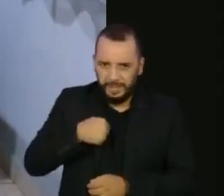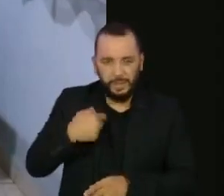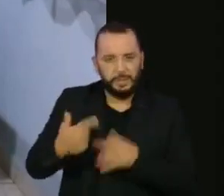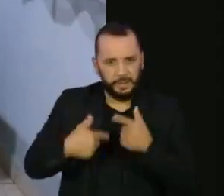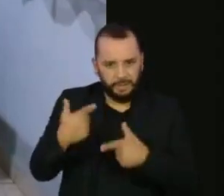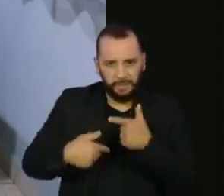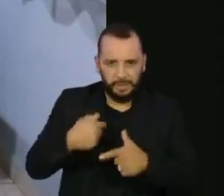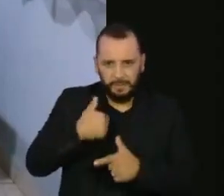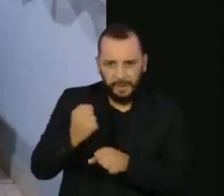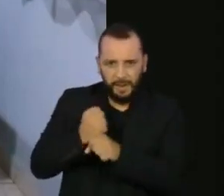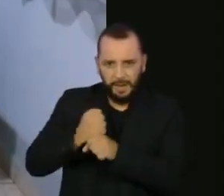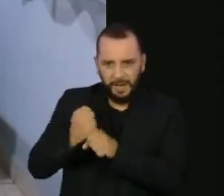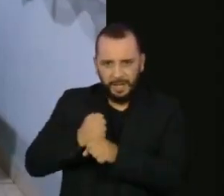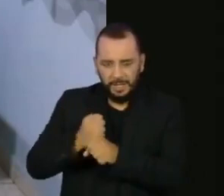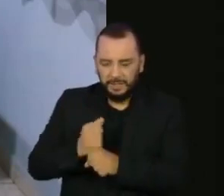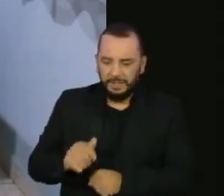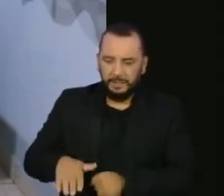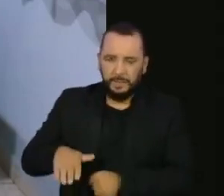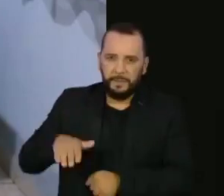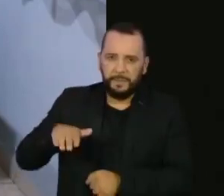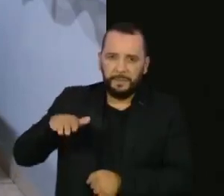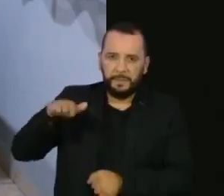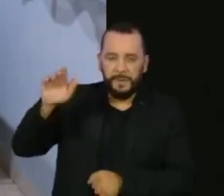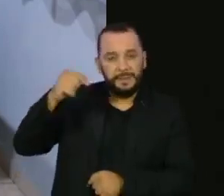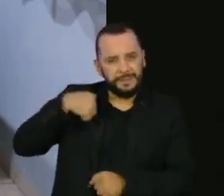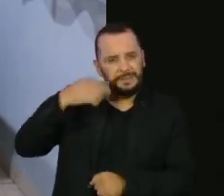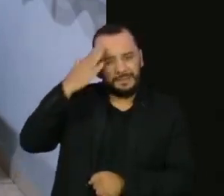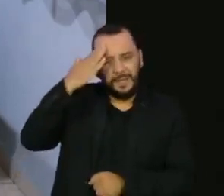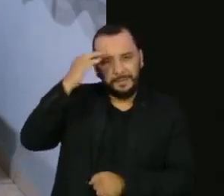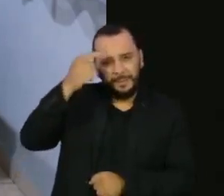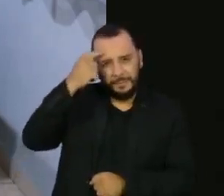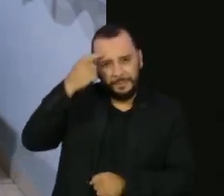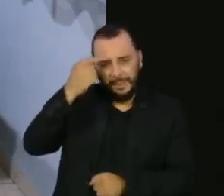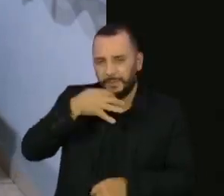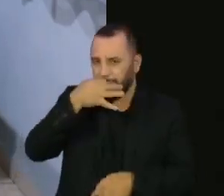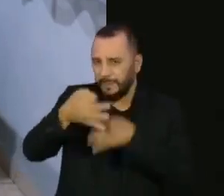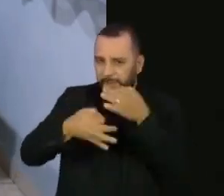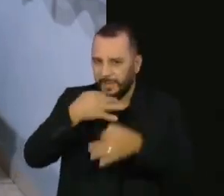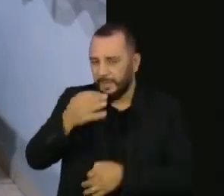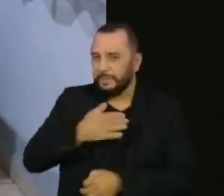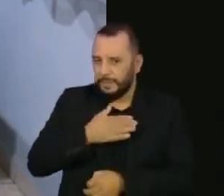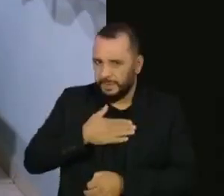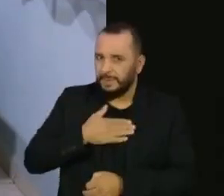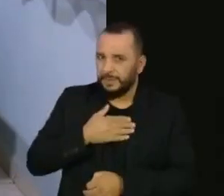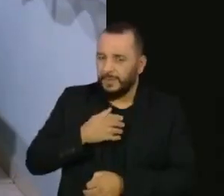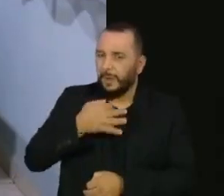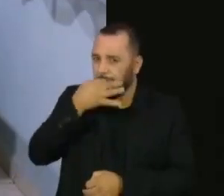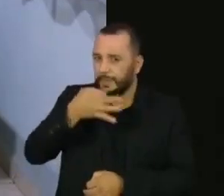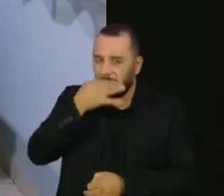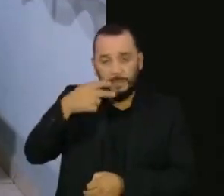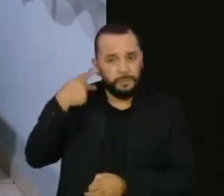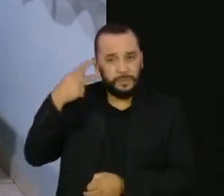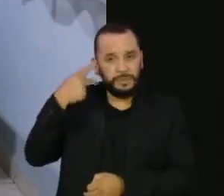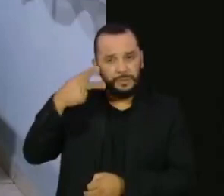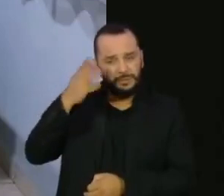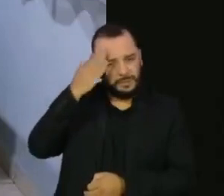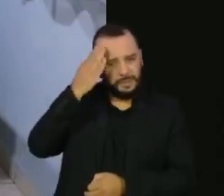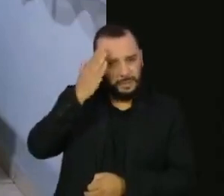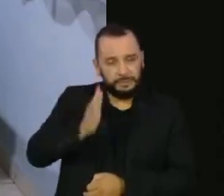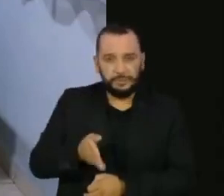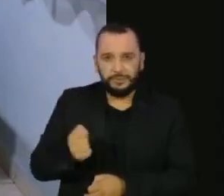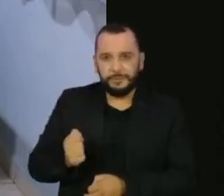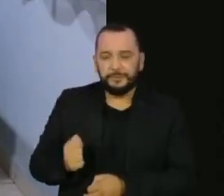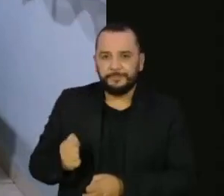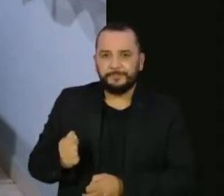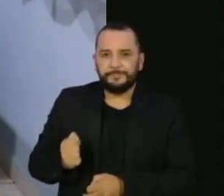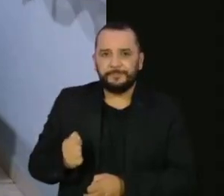tempo, sabe muito bem o que eu penso com relação a várias coisas, sabe do meu posicionamento político, sempre soube.